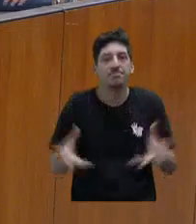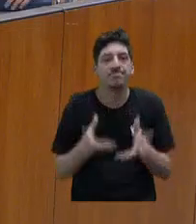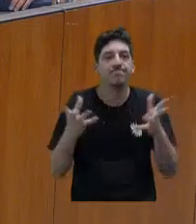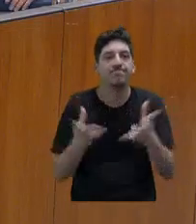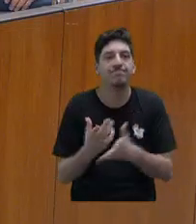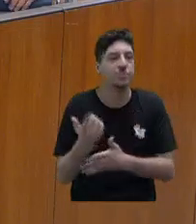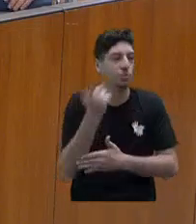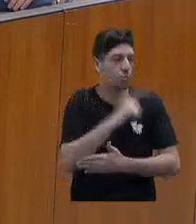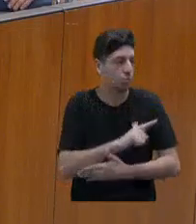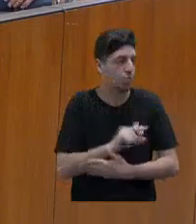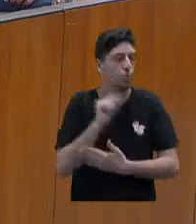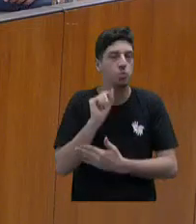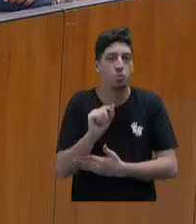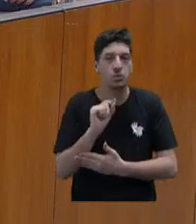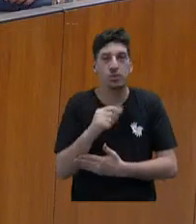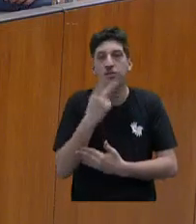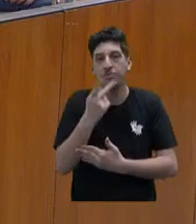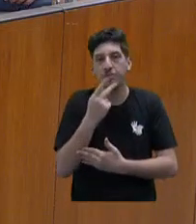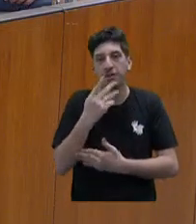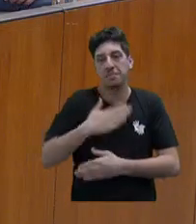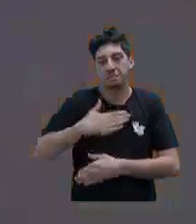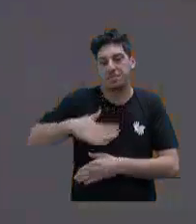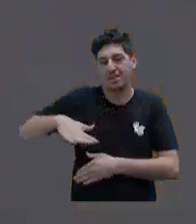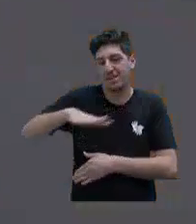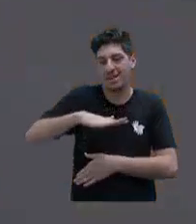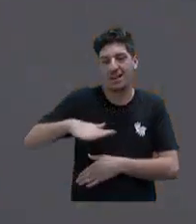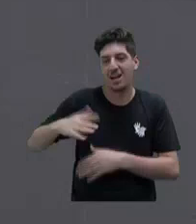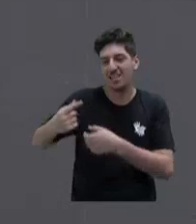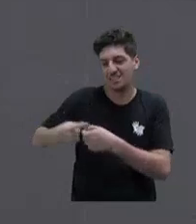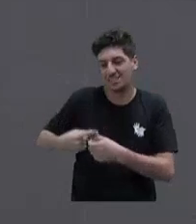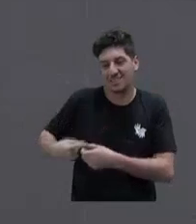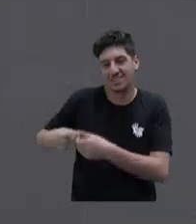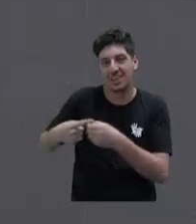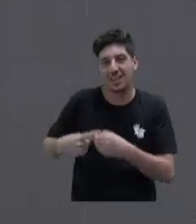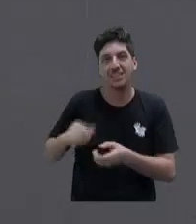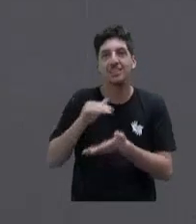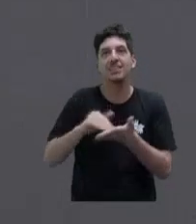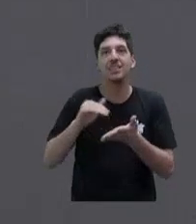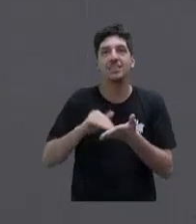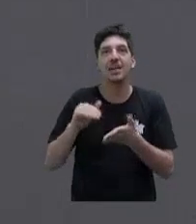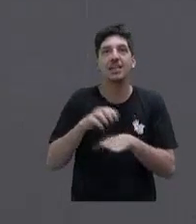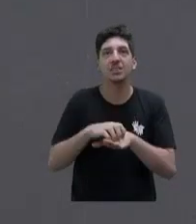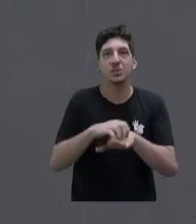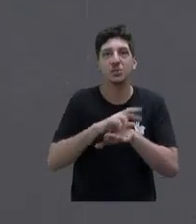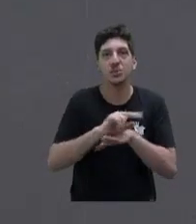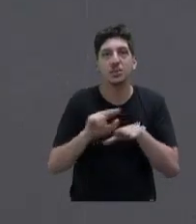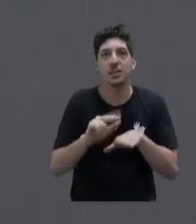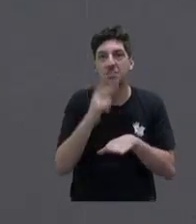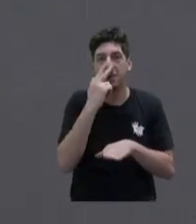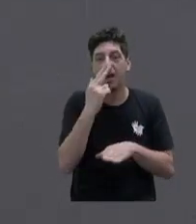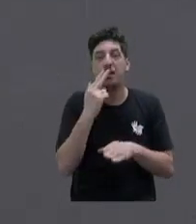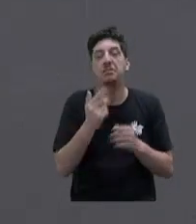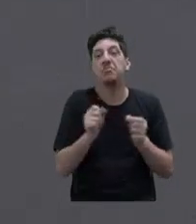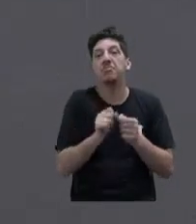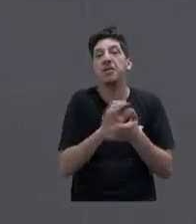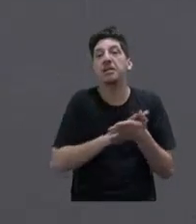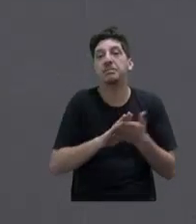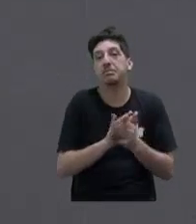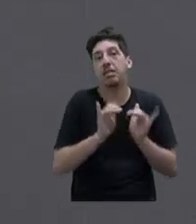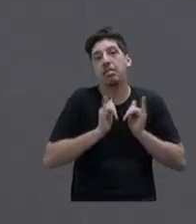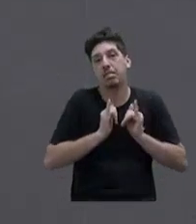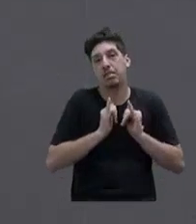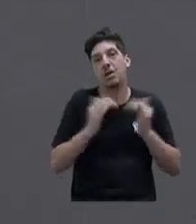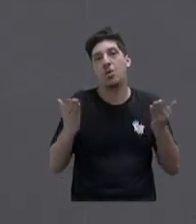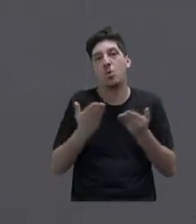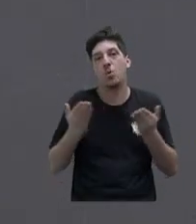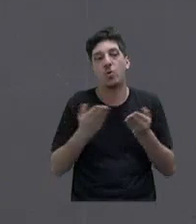estimulado... eu falo que, na minha região, às vezes, as secretarias de turismo ficam ali apagadas, né? E hoje eu